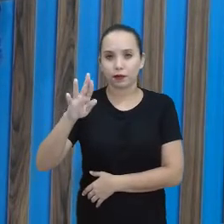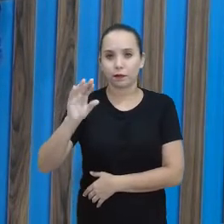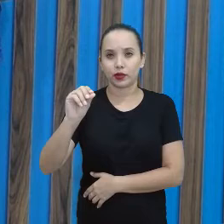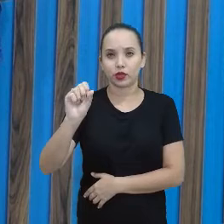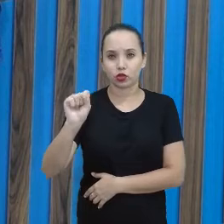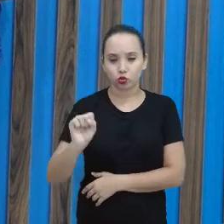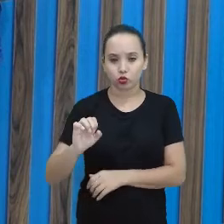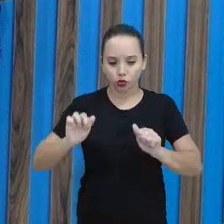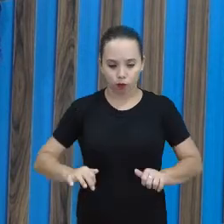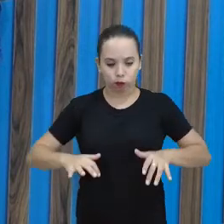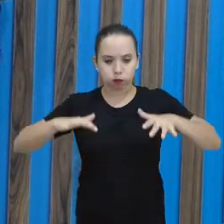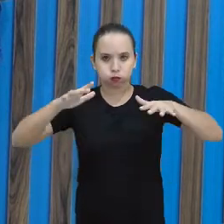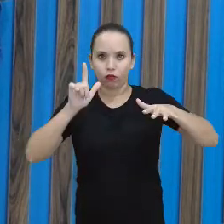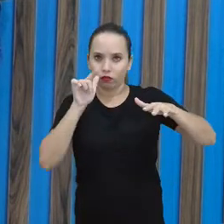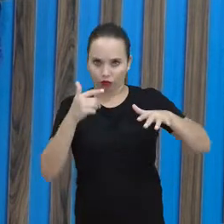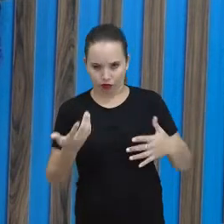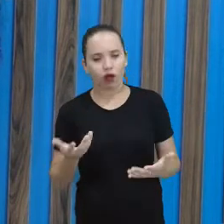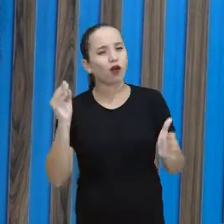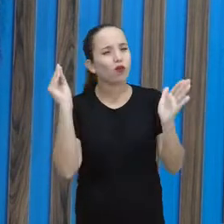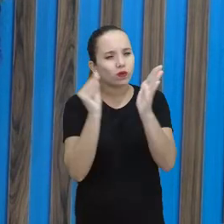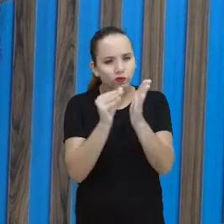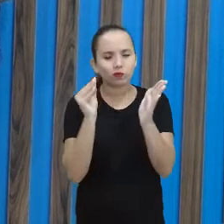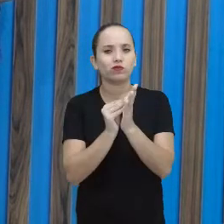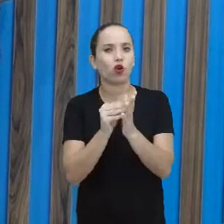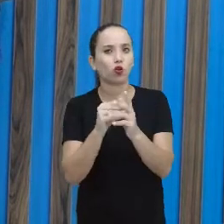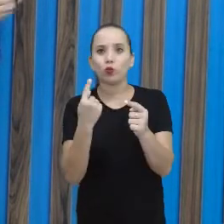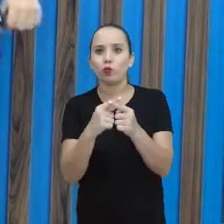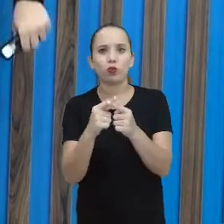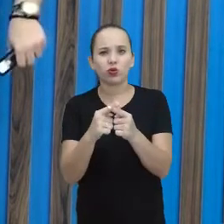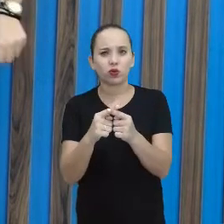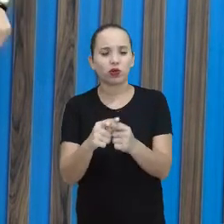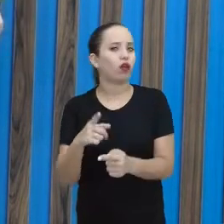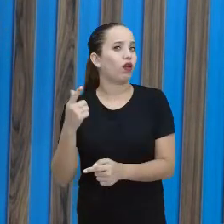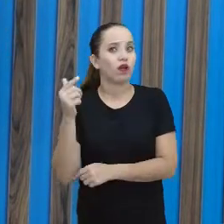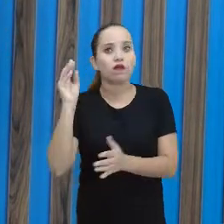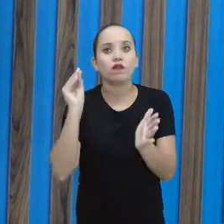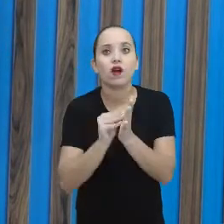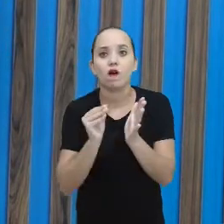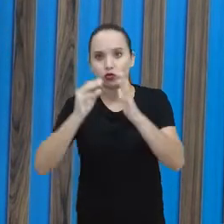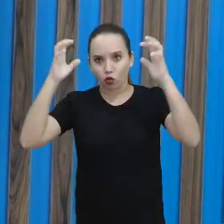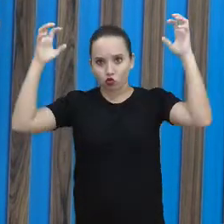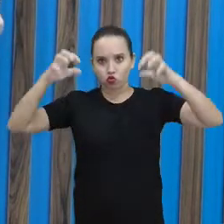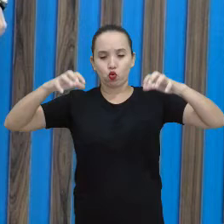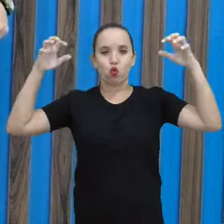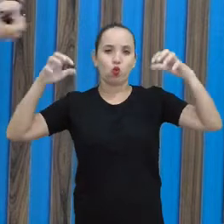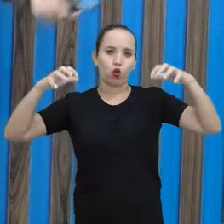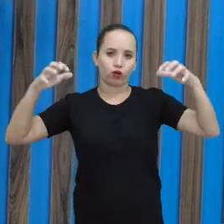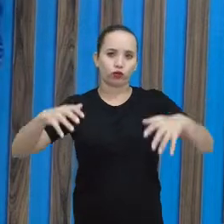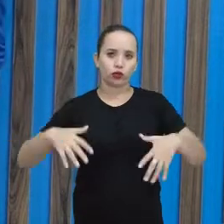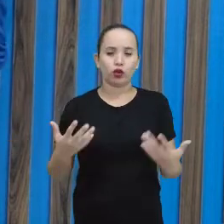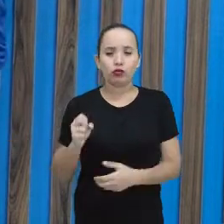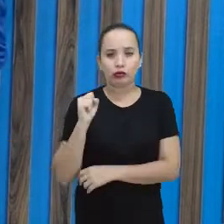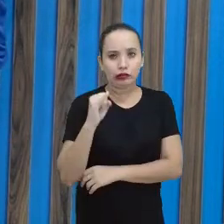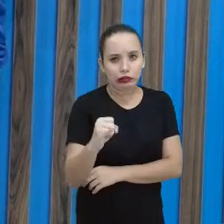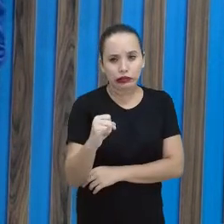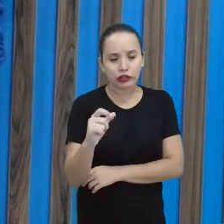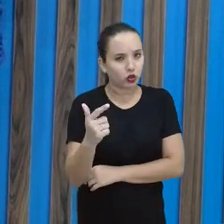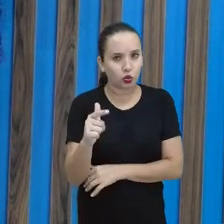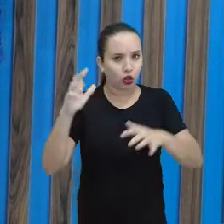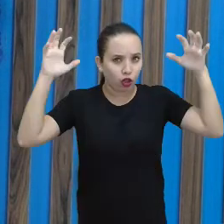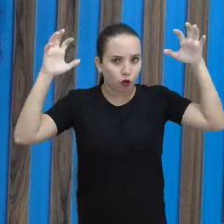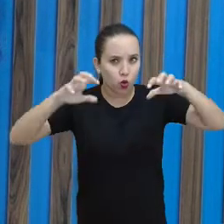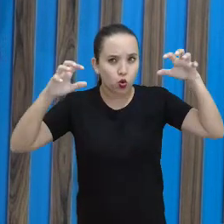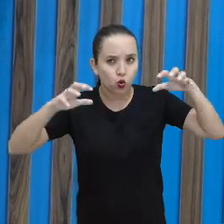falta água aí nesses locais porque não tem chuva. Então, se não chove naquela área, eles vão